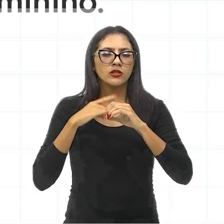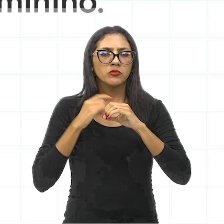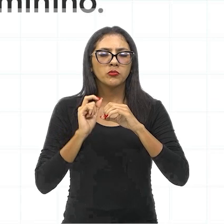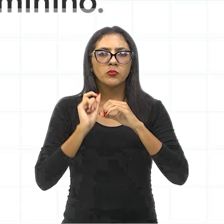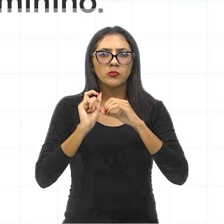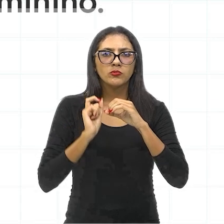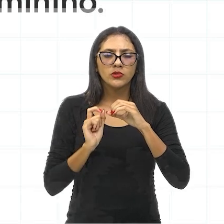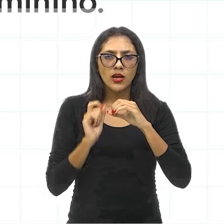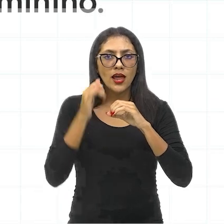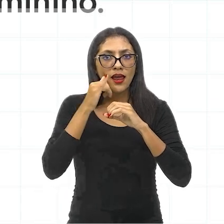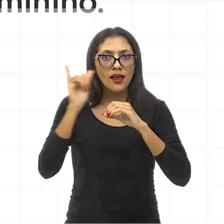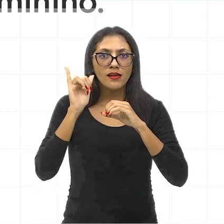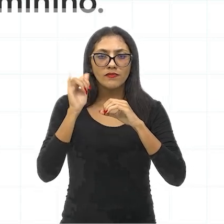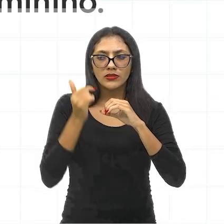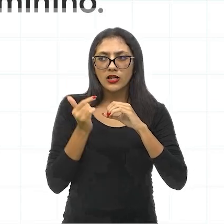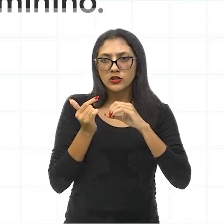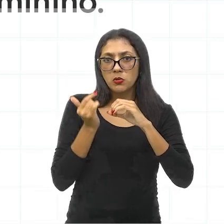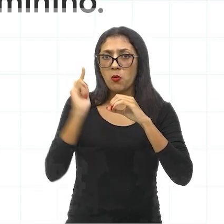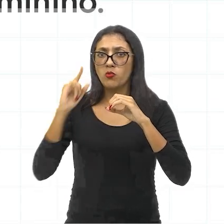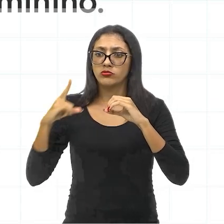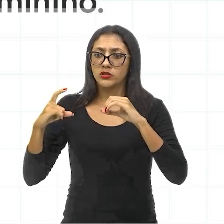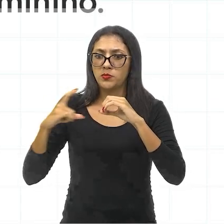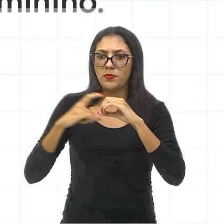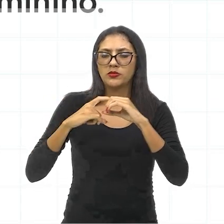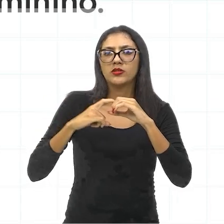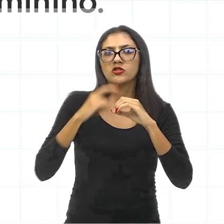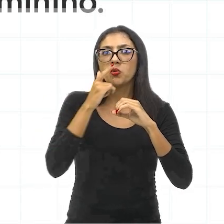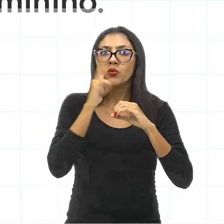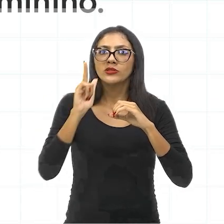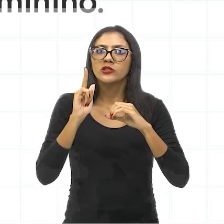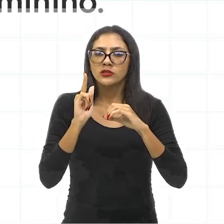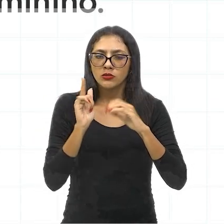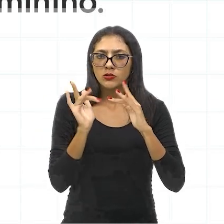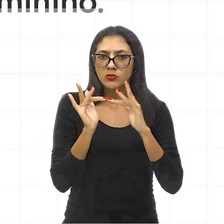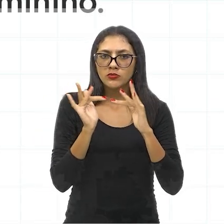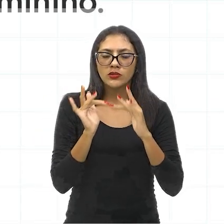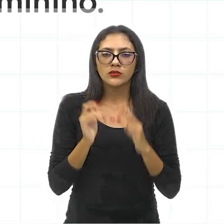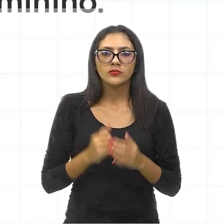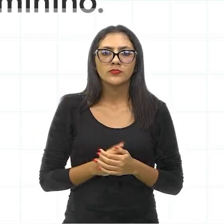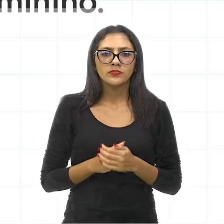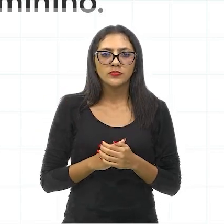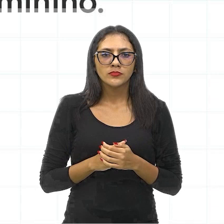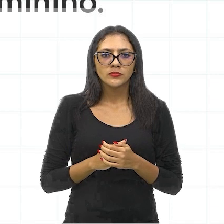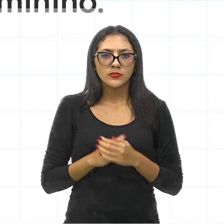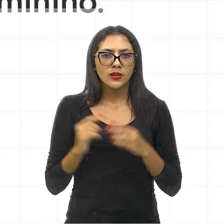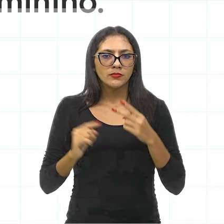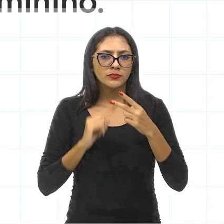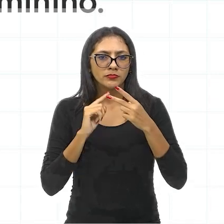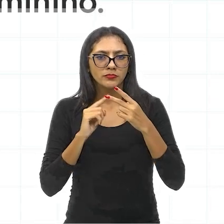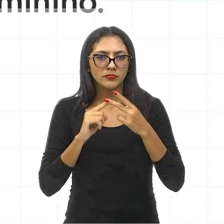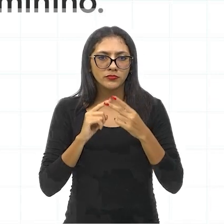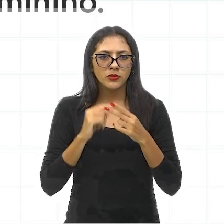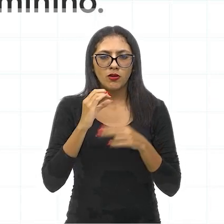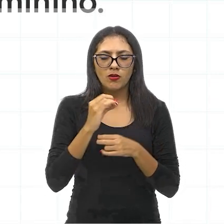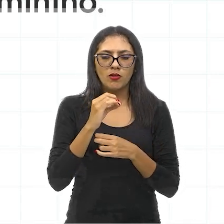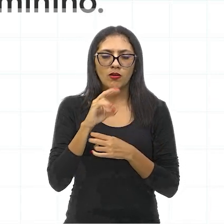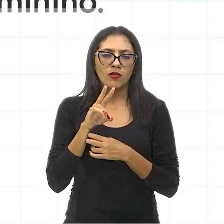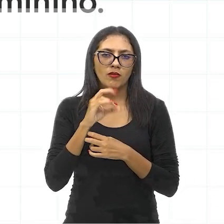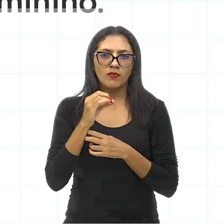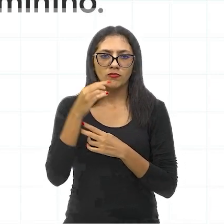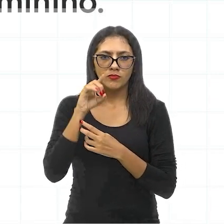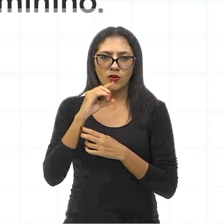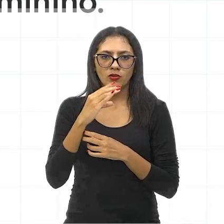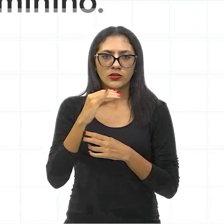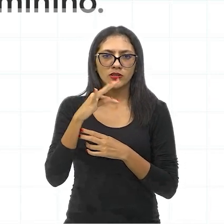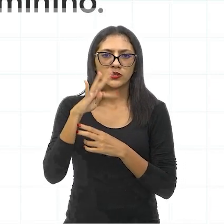outros espermatozoides tenham acesso ali àquele óvulo. O ovócito secundário completa sua divisão, formando um